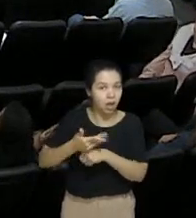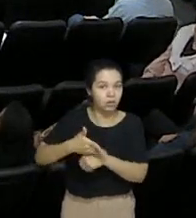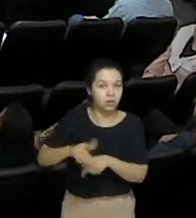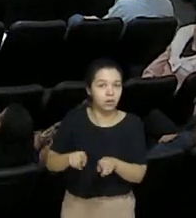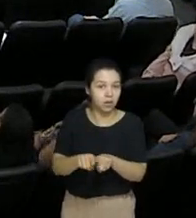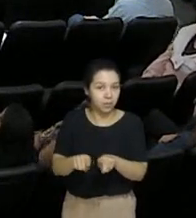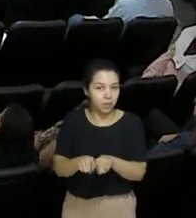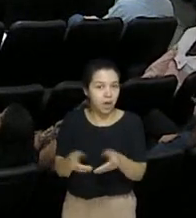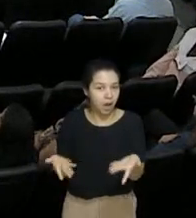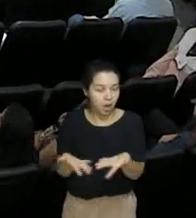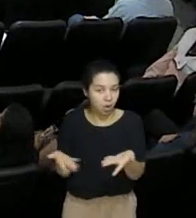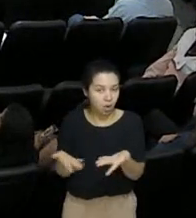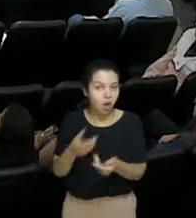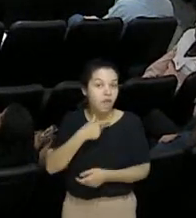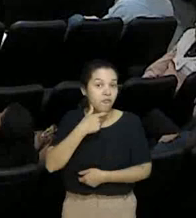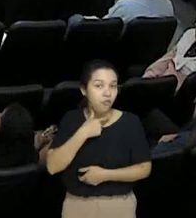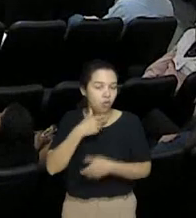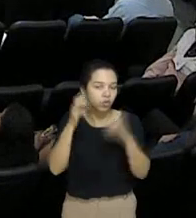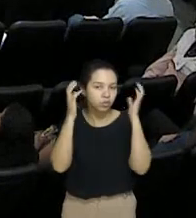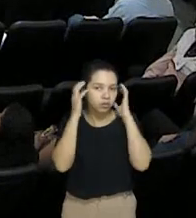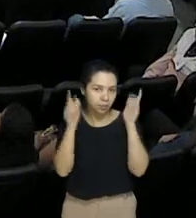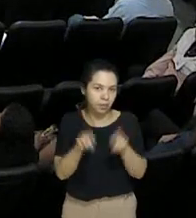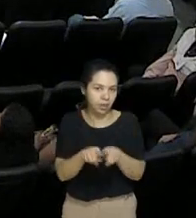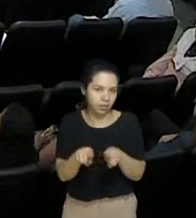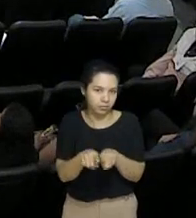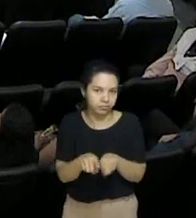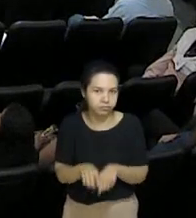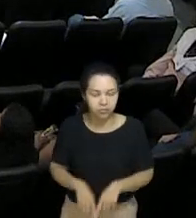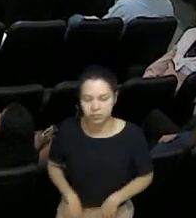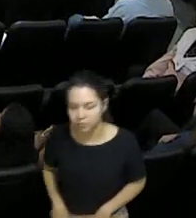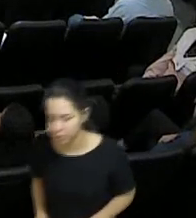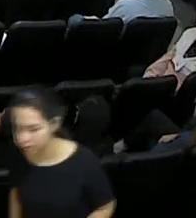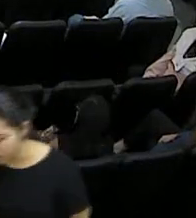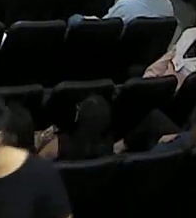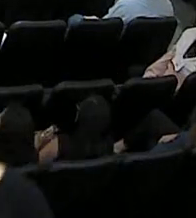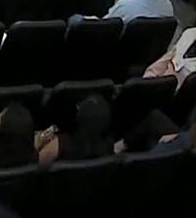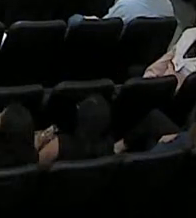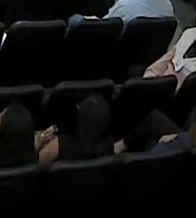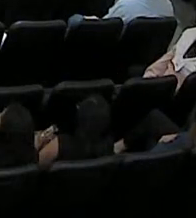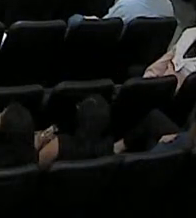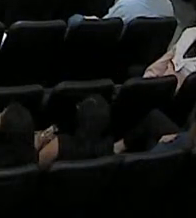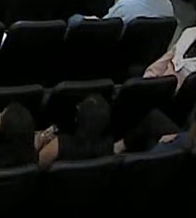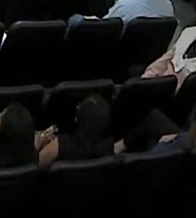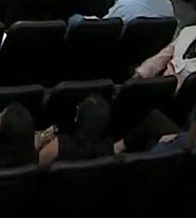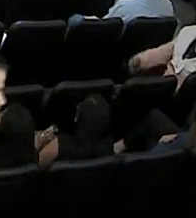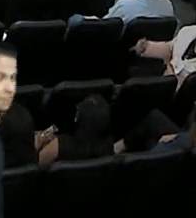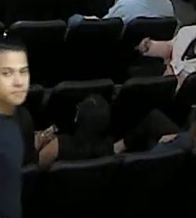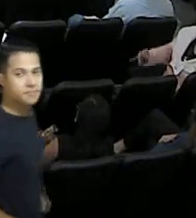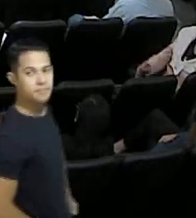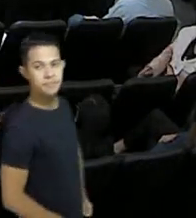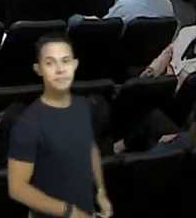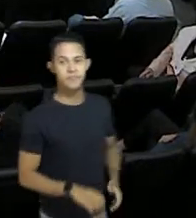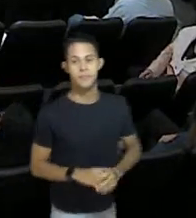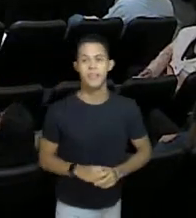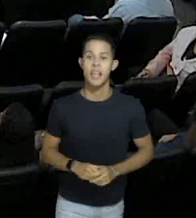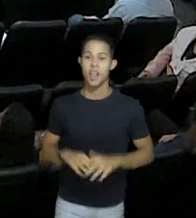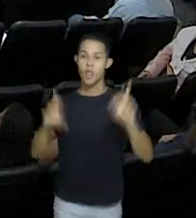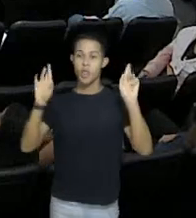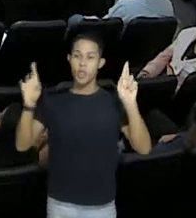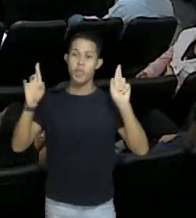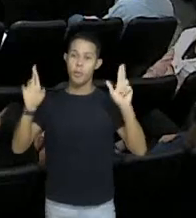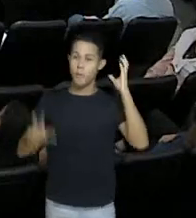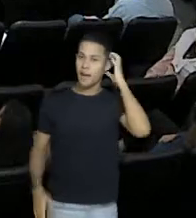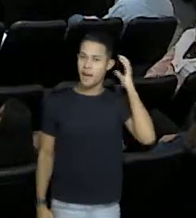agora é com a nossa fono. Nós conseguimos uma fono depois de um bom período aí, e a gente espera que ela fique, né?